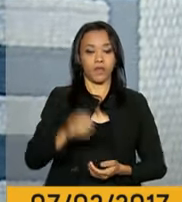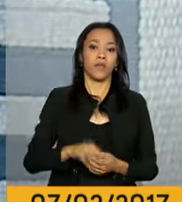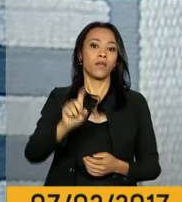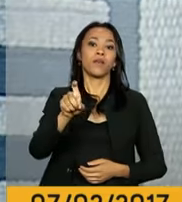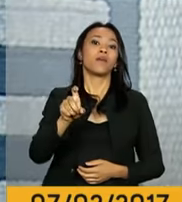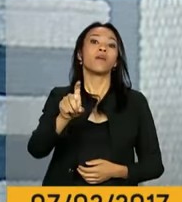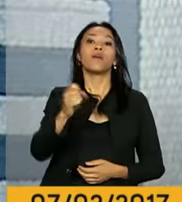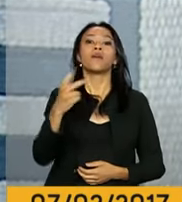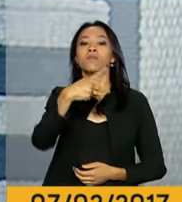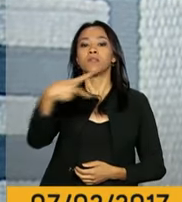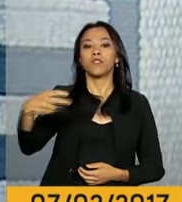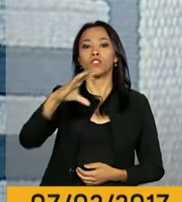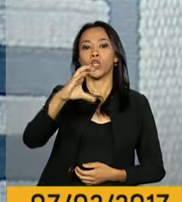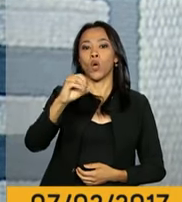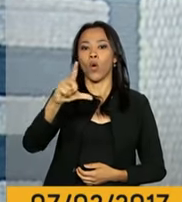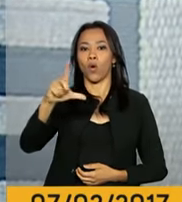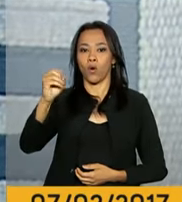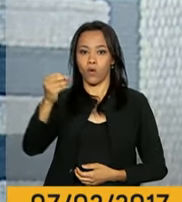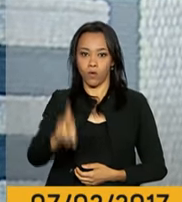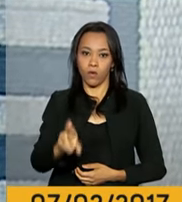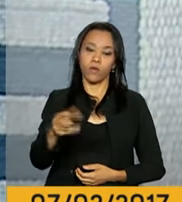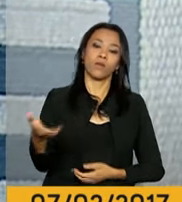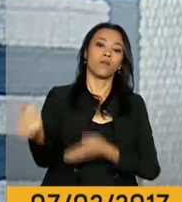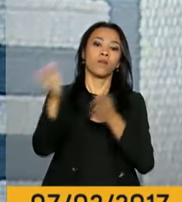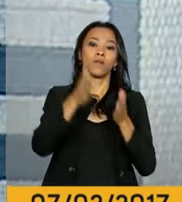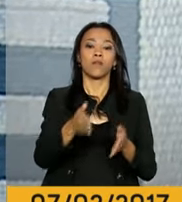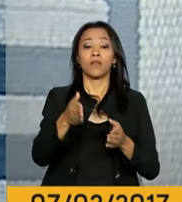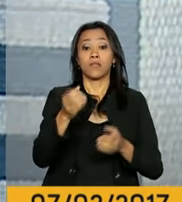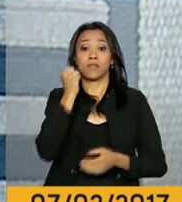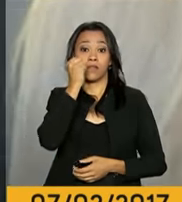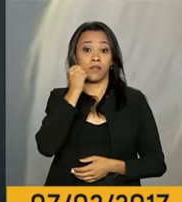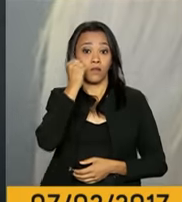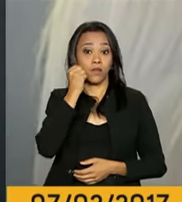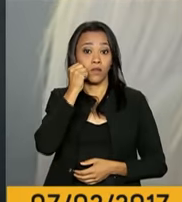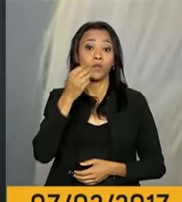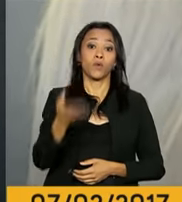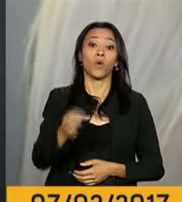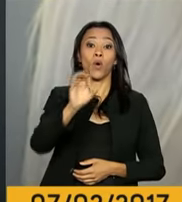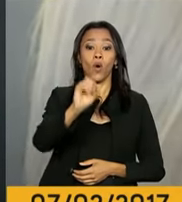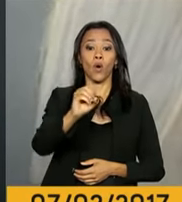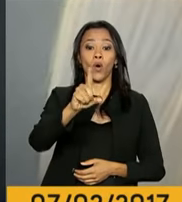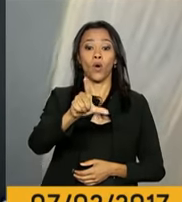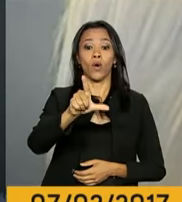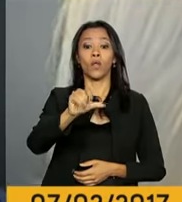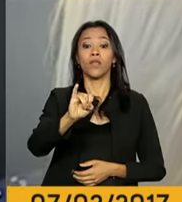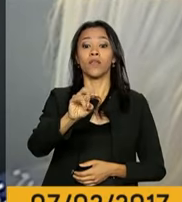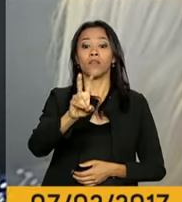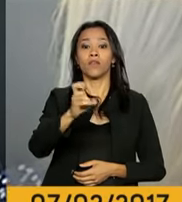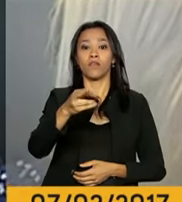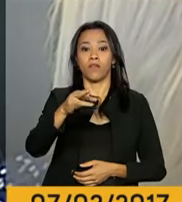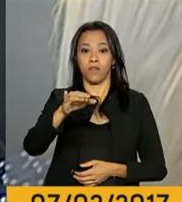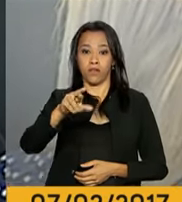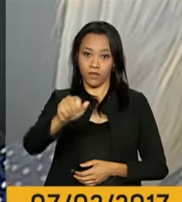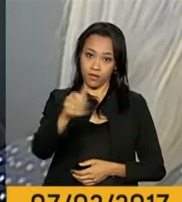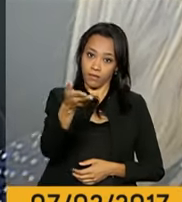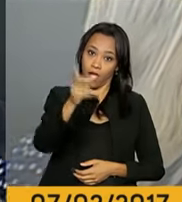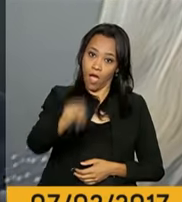ex-presidente Fernando color o senador vício Oliveira presidente do senado